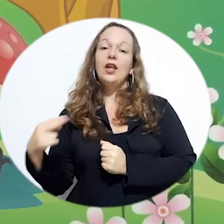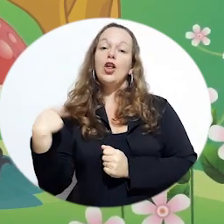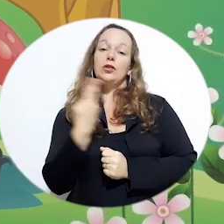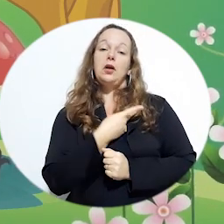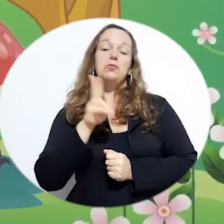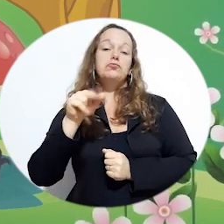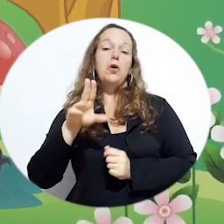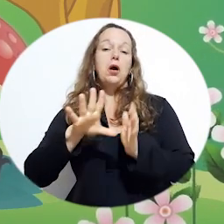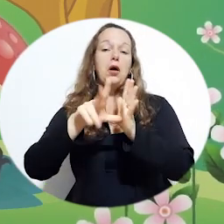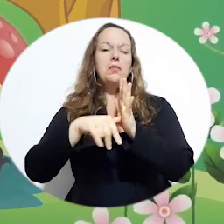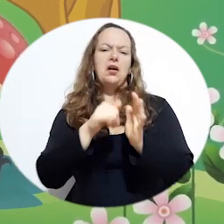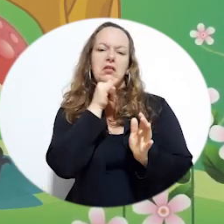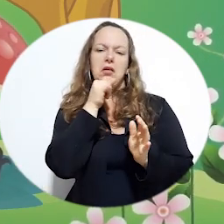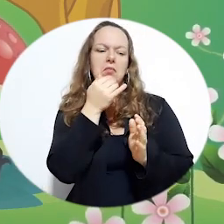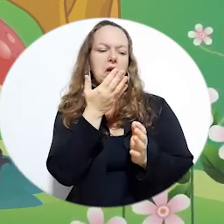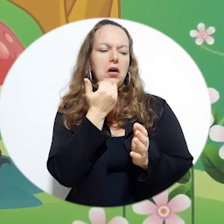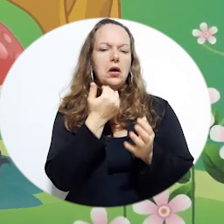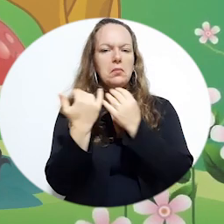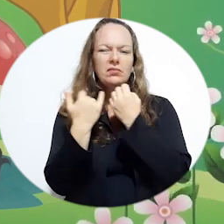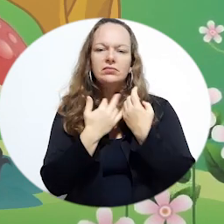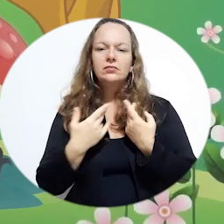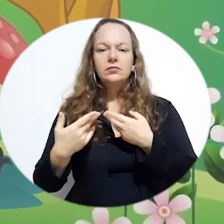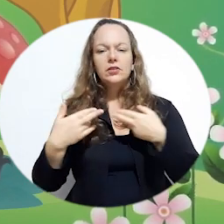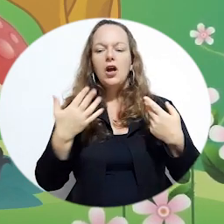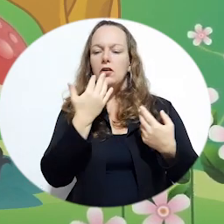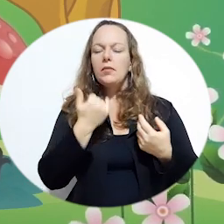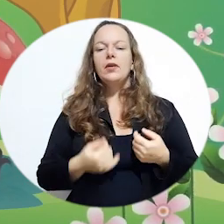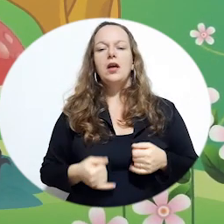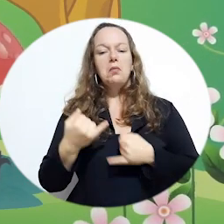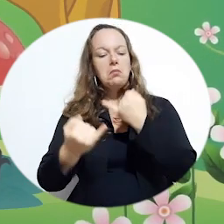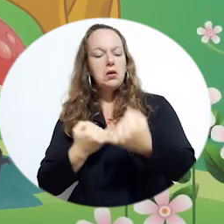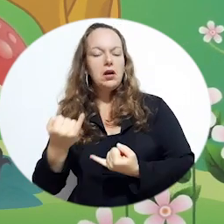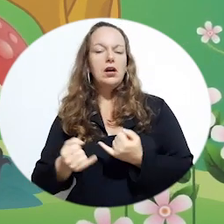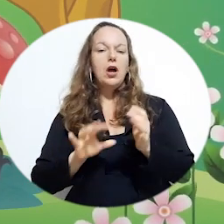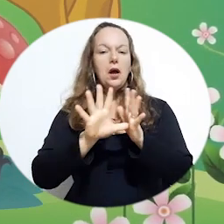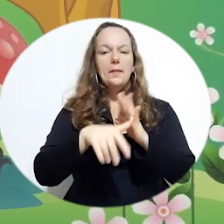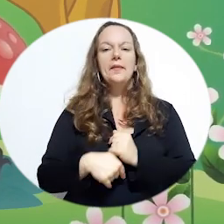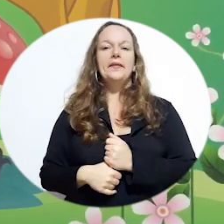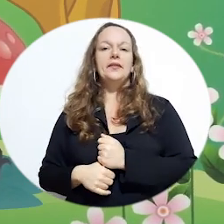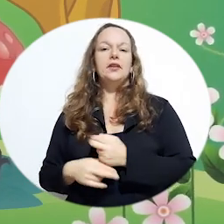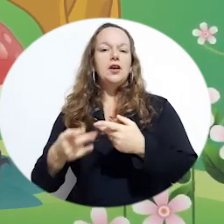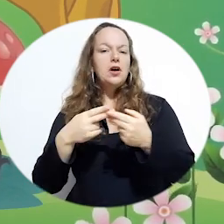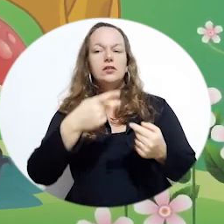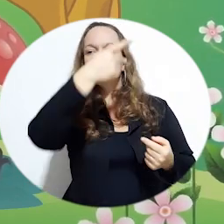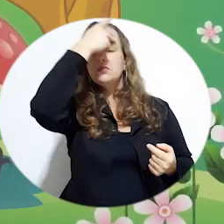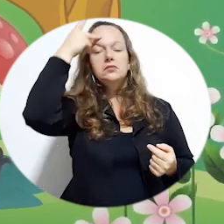roubar um alimento, não podemos roubar um brinquedo, não podemos